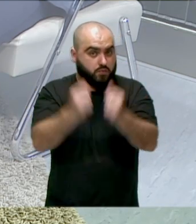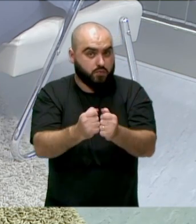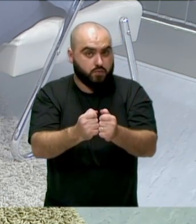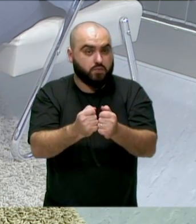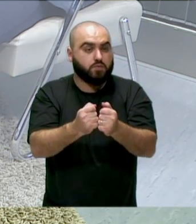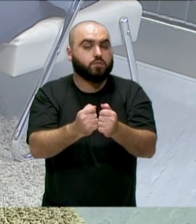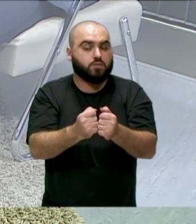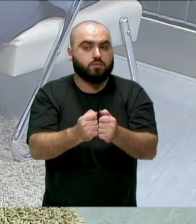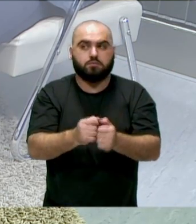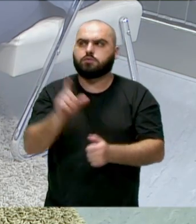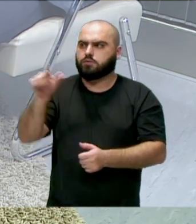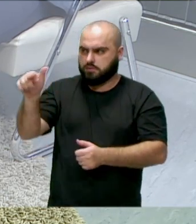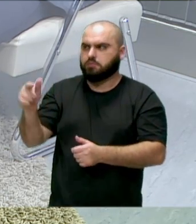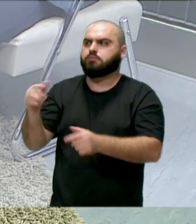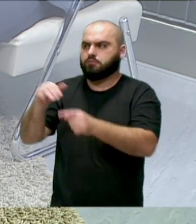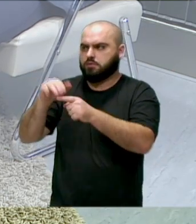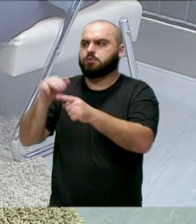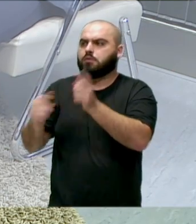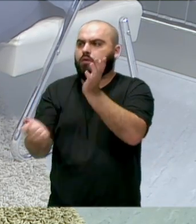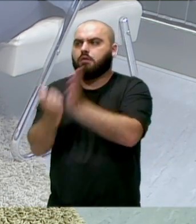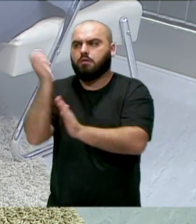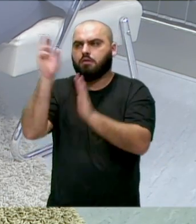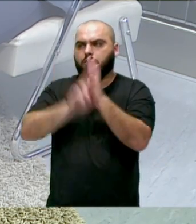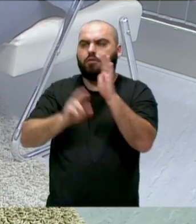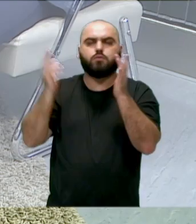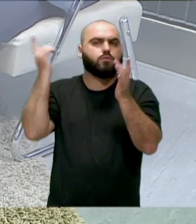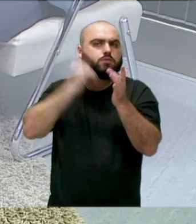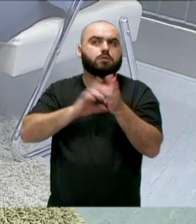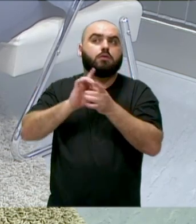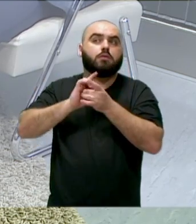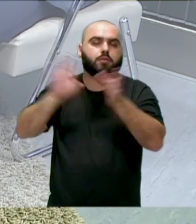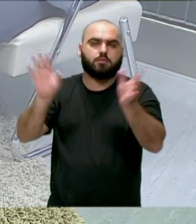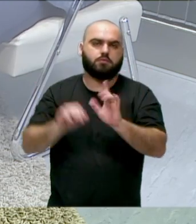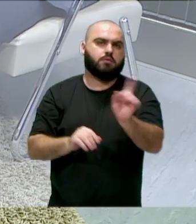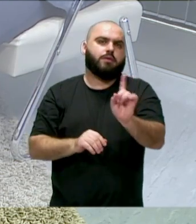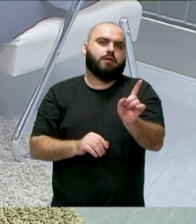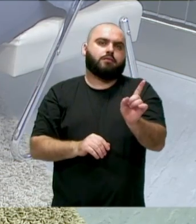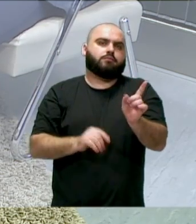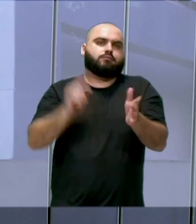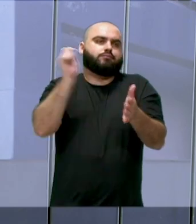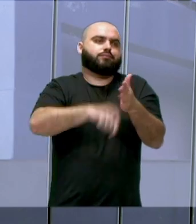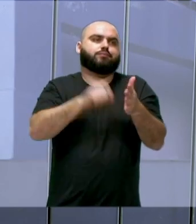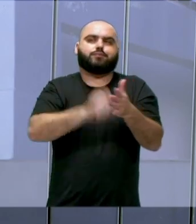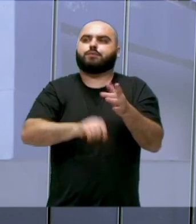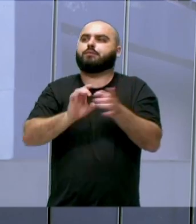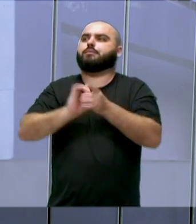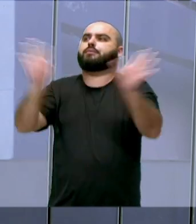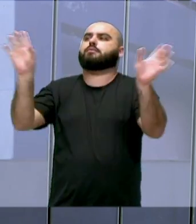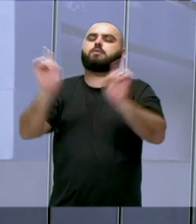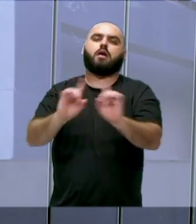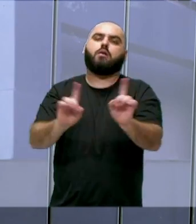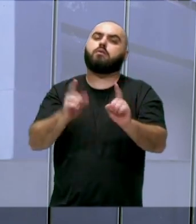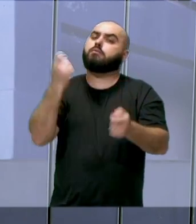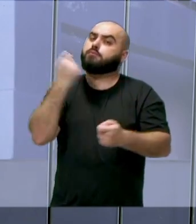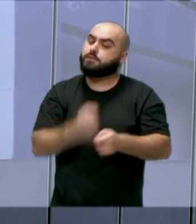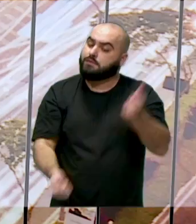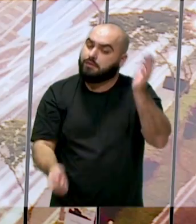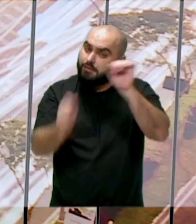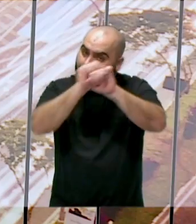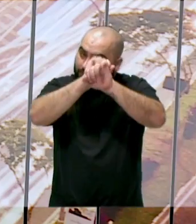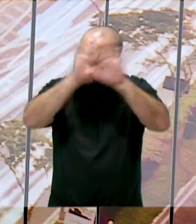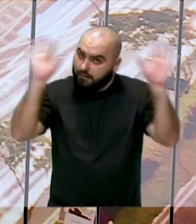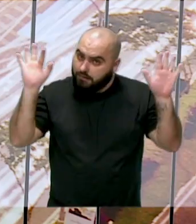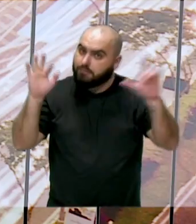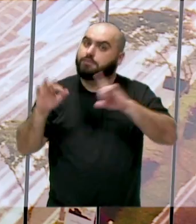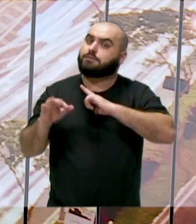vai fazer, né? Criar a regra assim, para poder liberar a atividade. Não é simplesmente aconteça o que acontecer, mas está aberto. Não, tem que ficar claro isso, né? Isso.